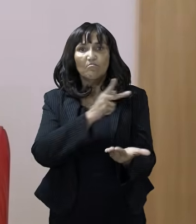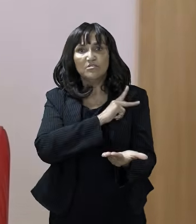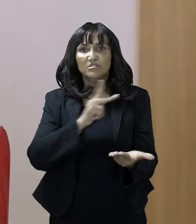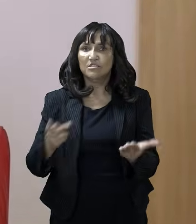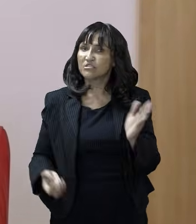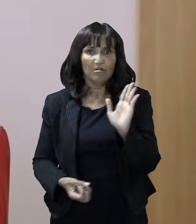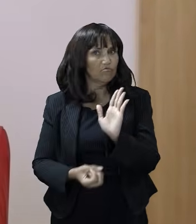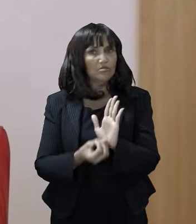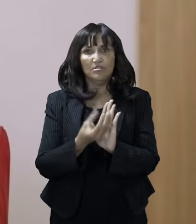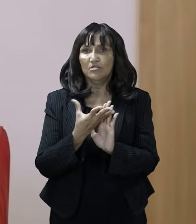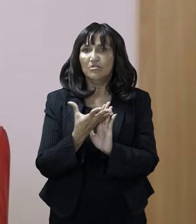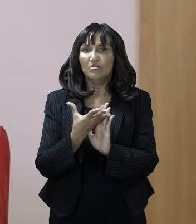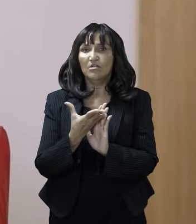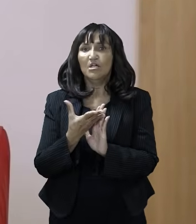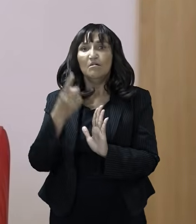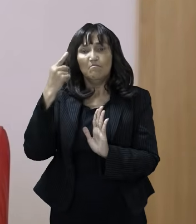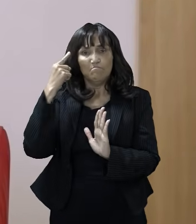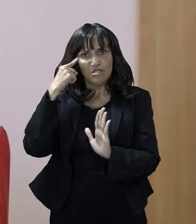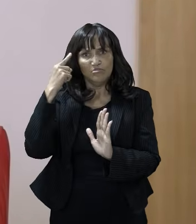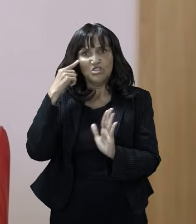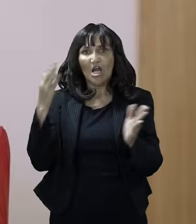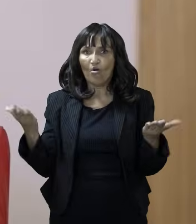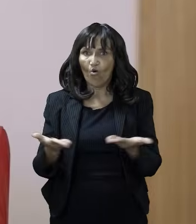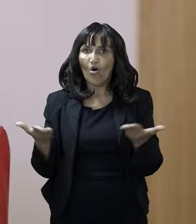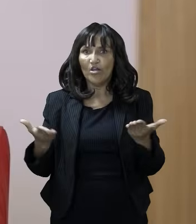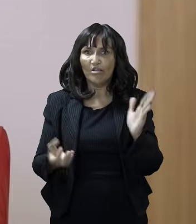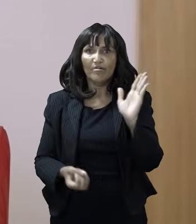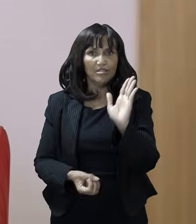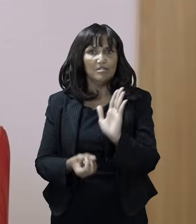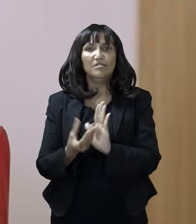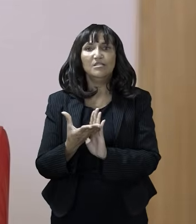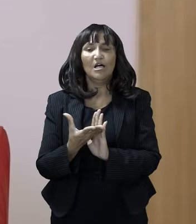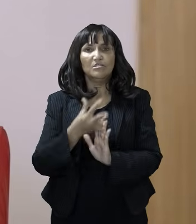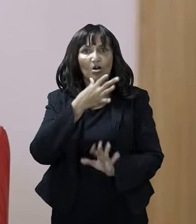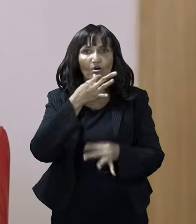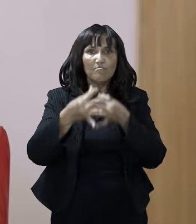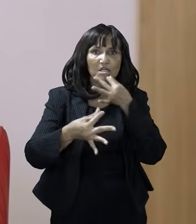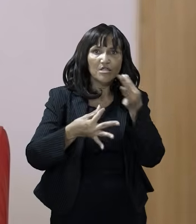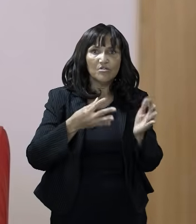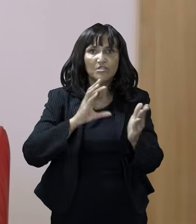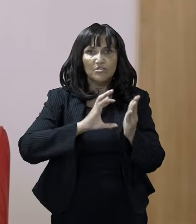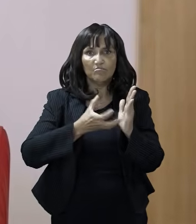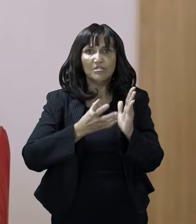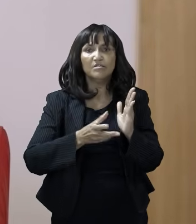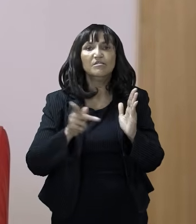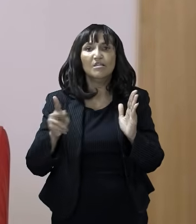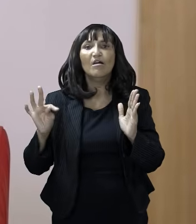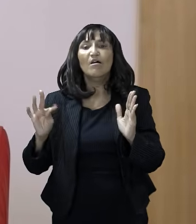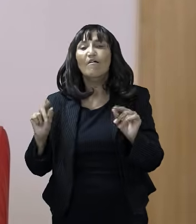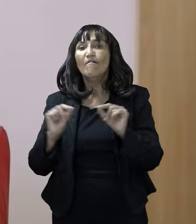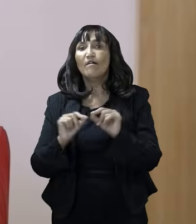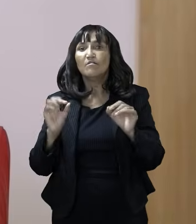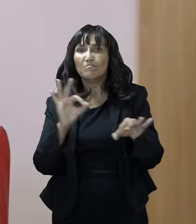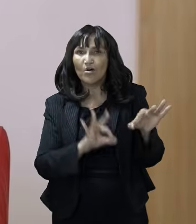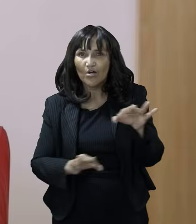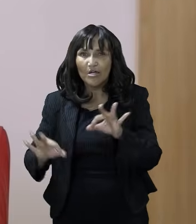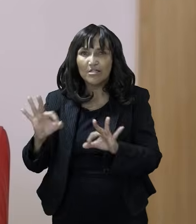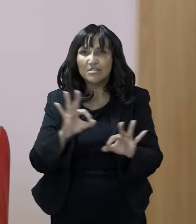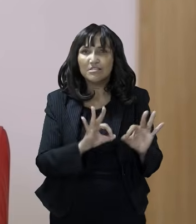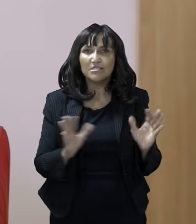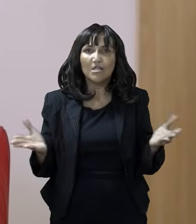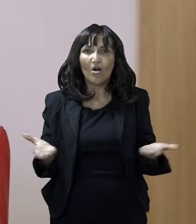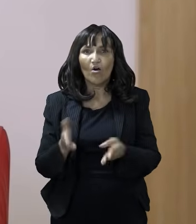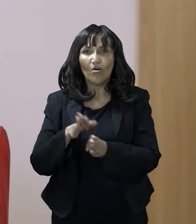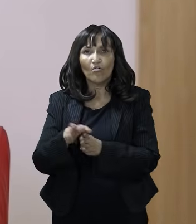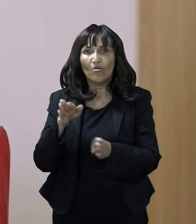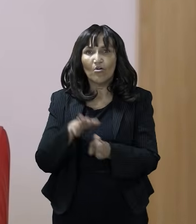implantou. Acho que agora ele vai implantar. Entendeu? Mas as sugestões que o PT vai fazer, e nós estamos organizando, portanto, também diretrizes do